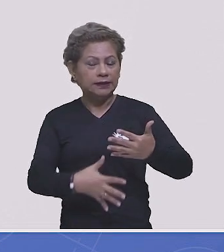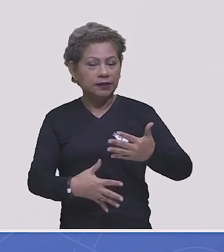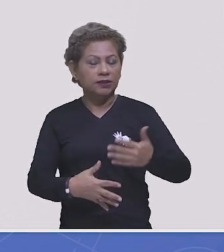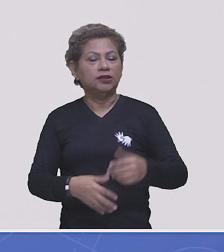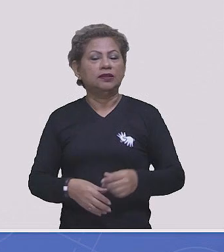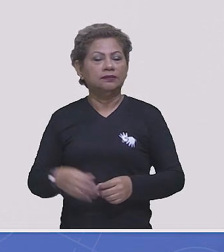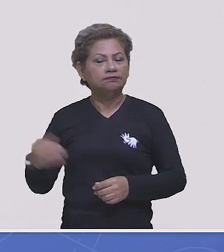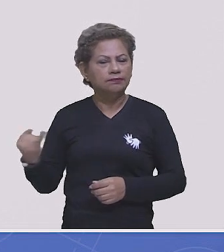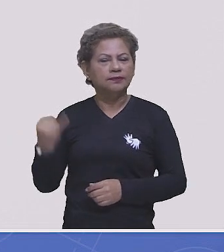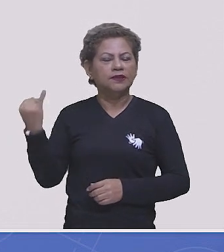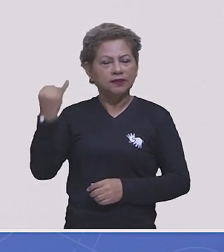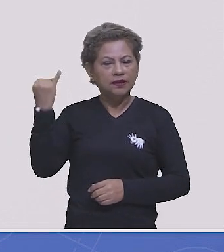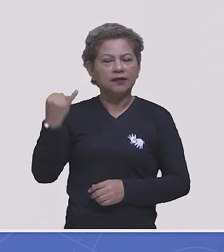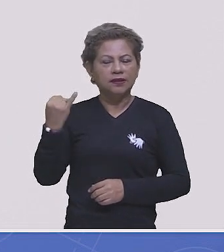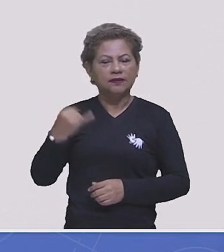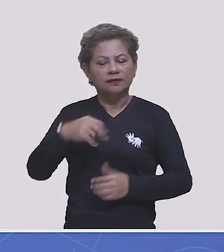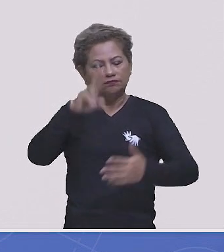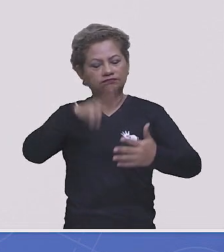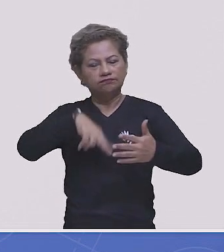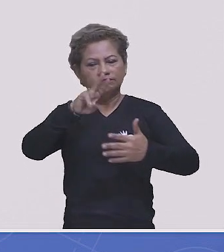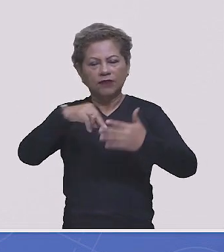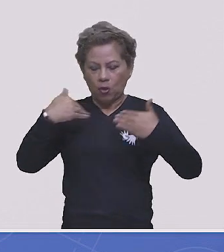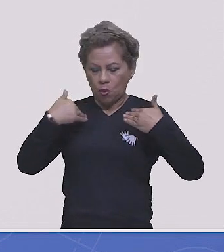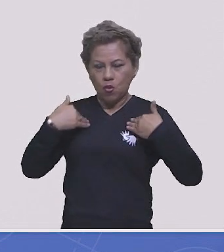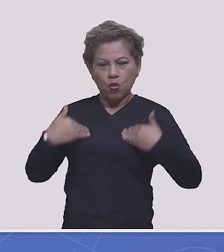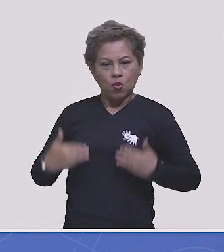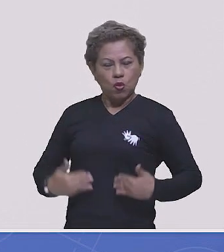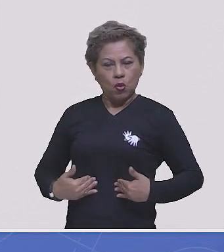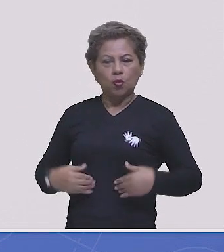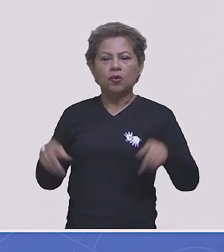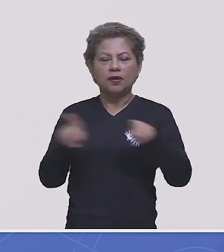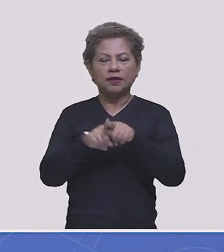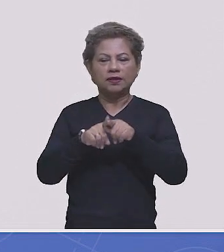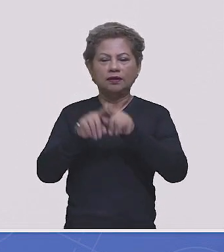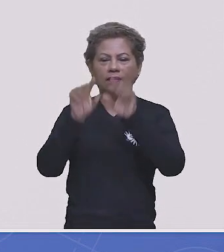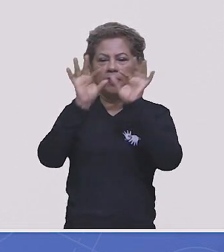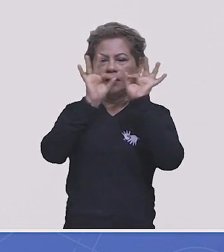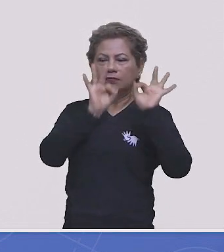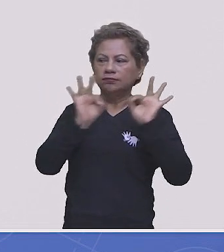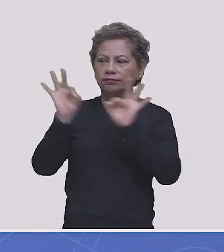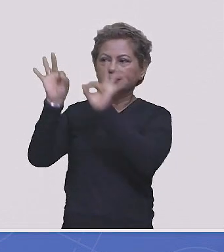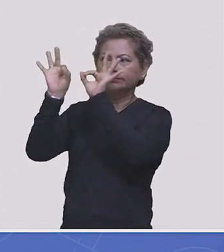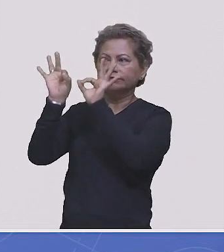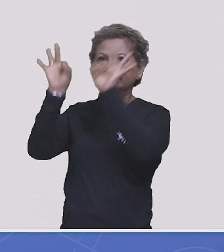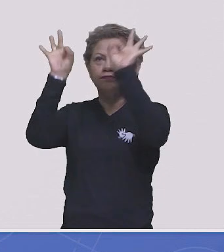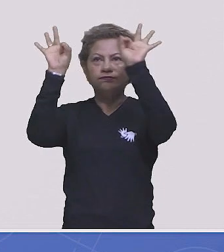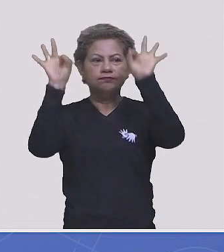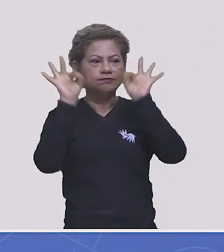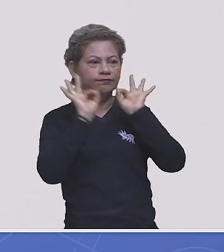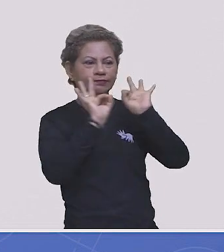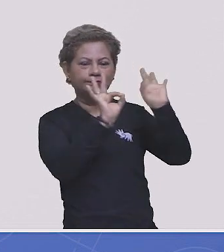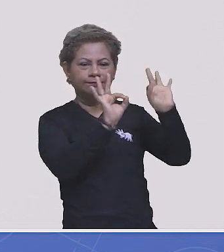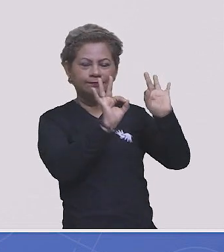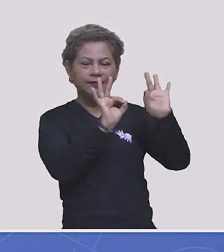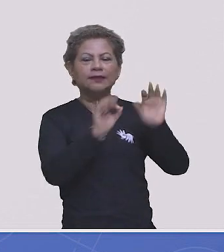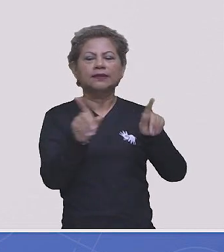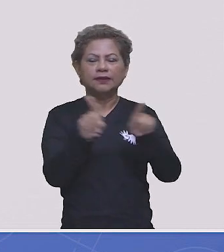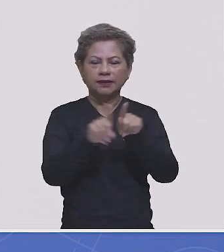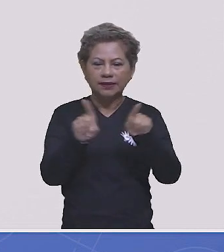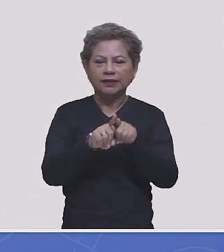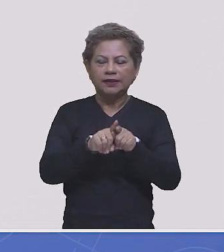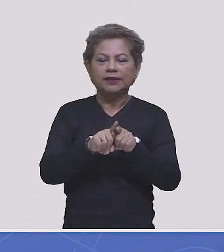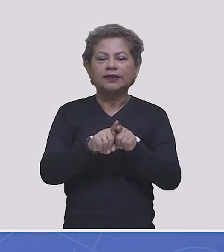é a frontalidade do corpo e dos olhos. Olha que interessante. E a lateralidade dos